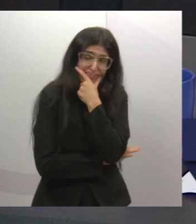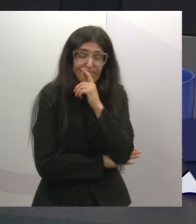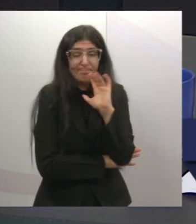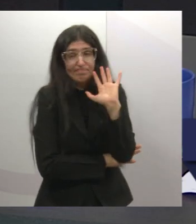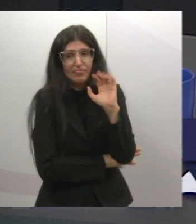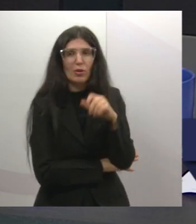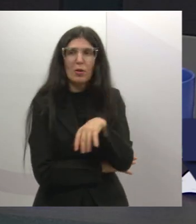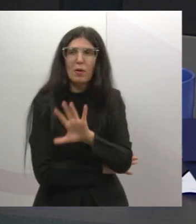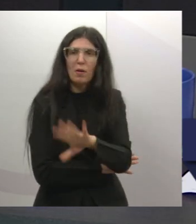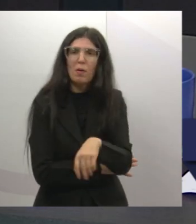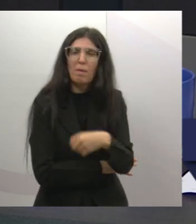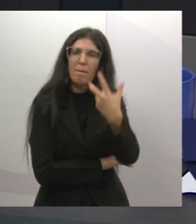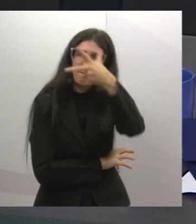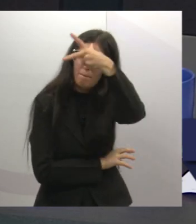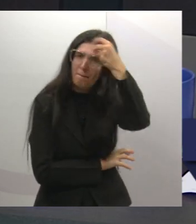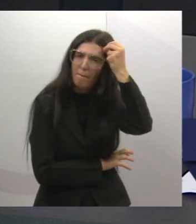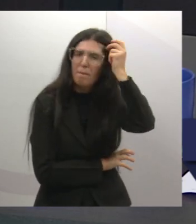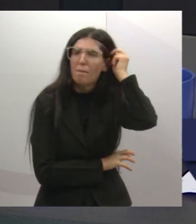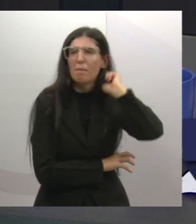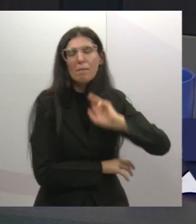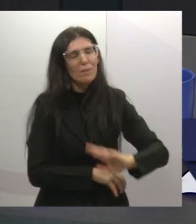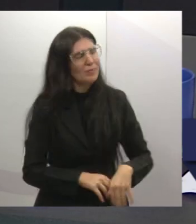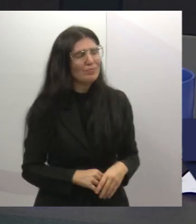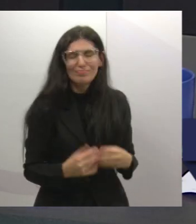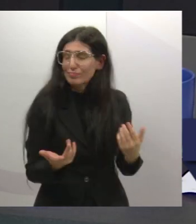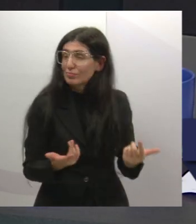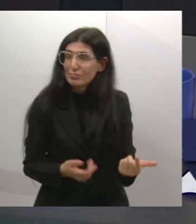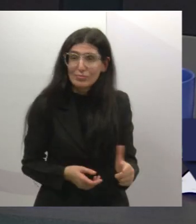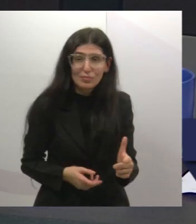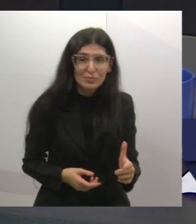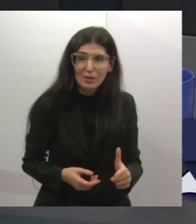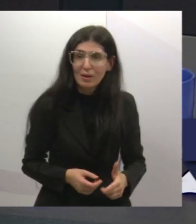a administração pública, ela não tem como